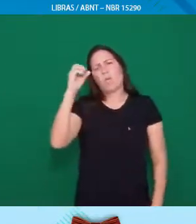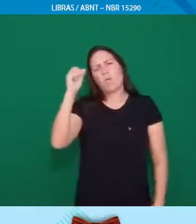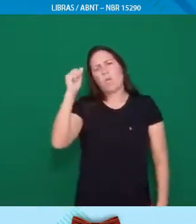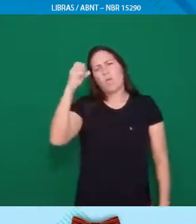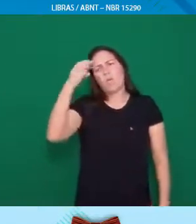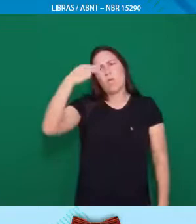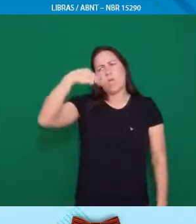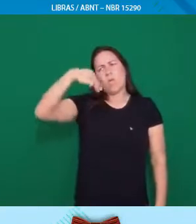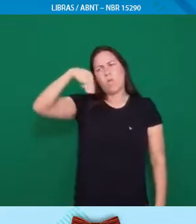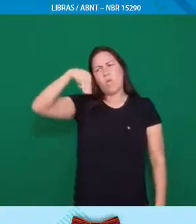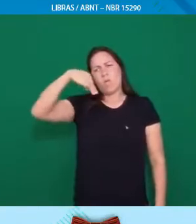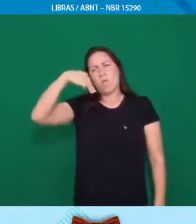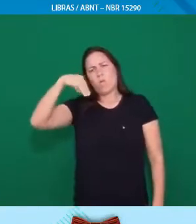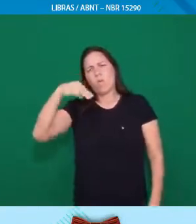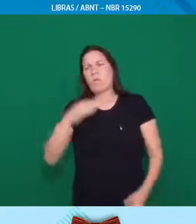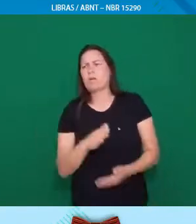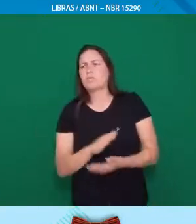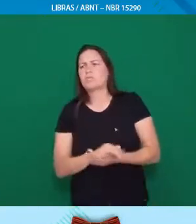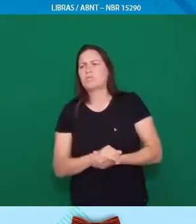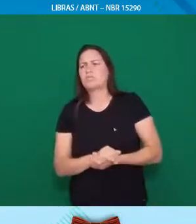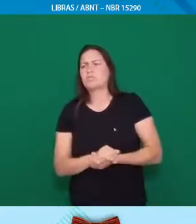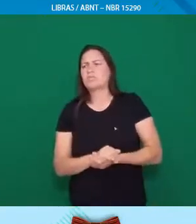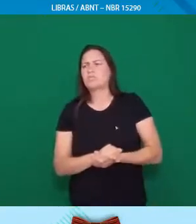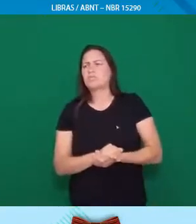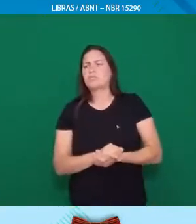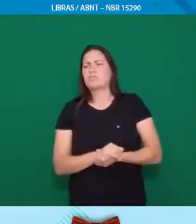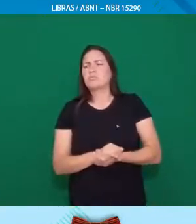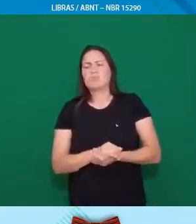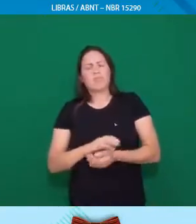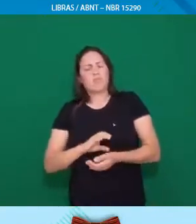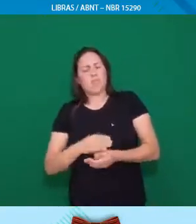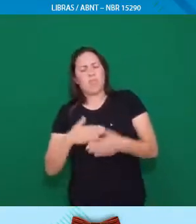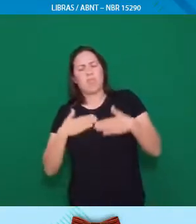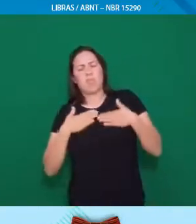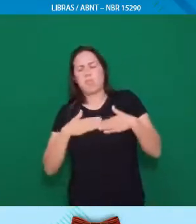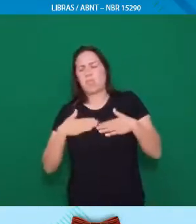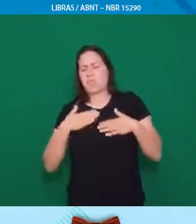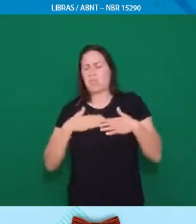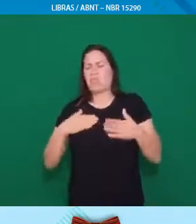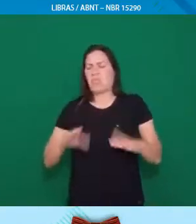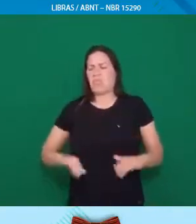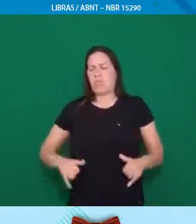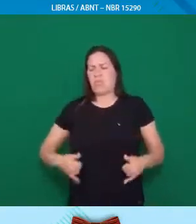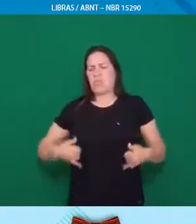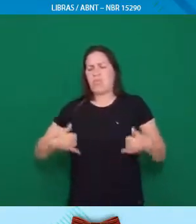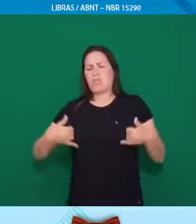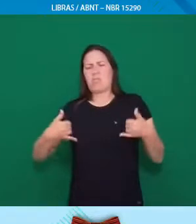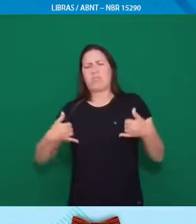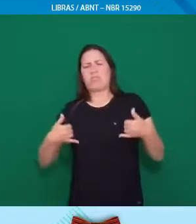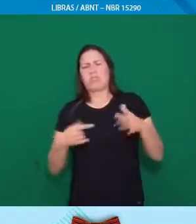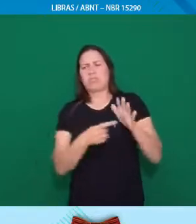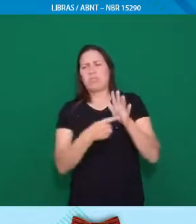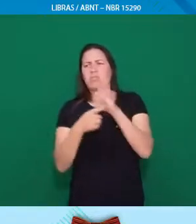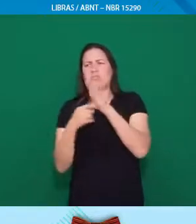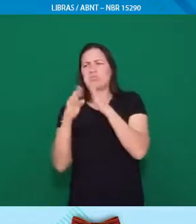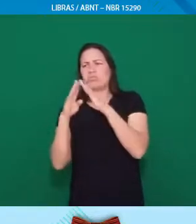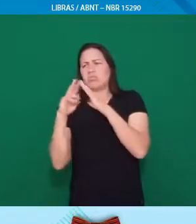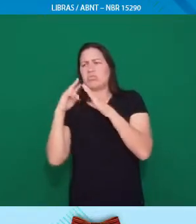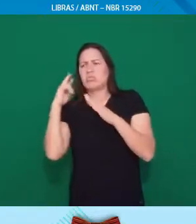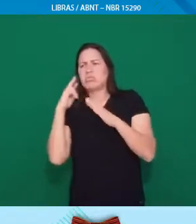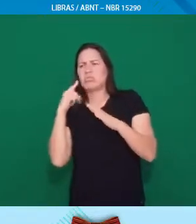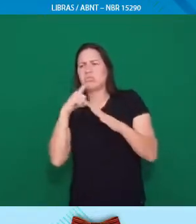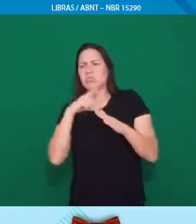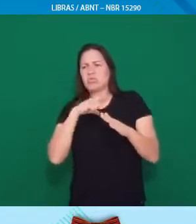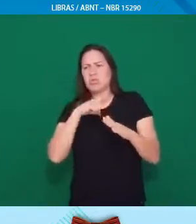então o meu o prazer de ver hoje aqui os vereadores homenageia ali